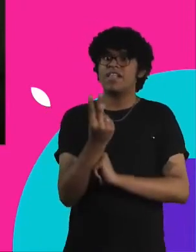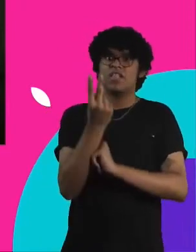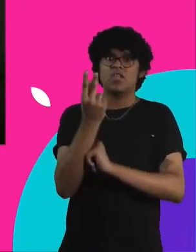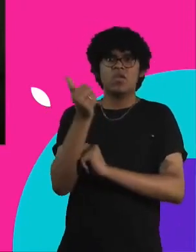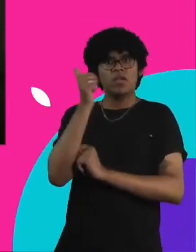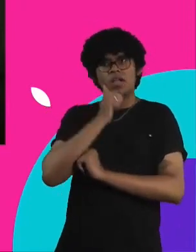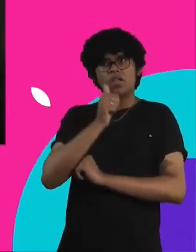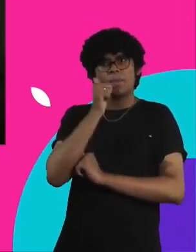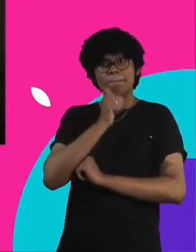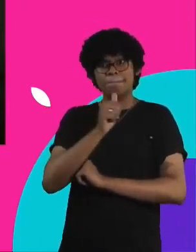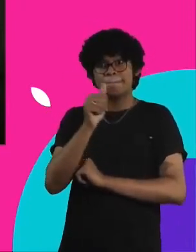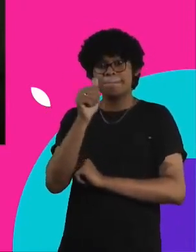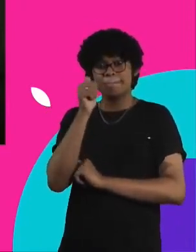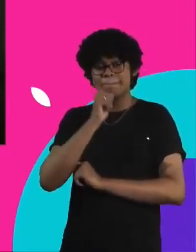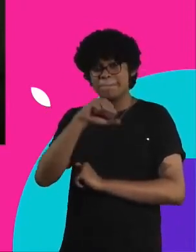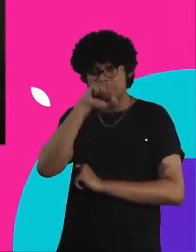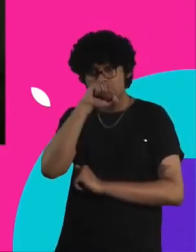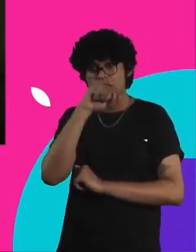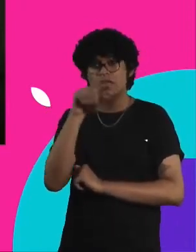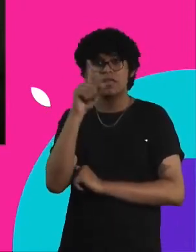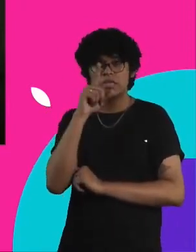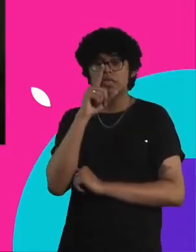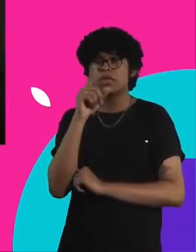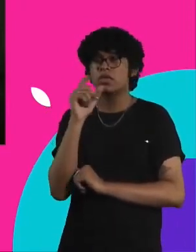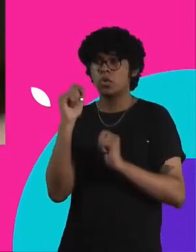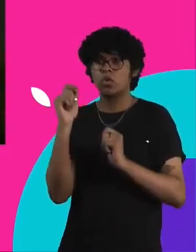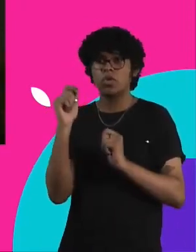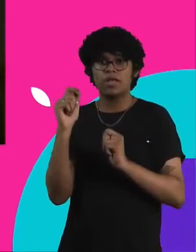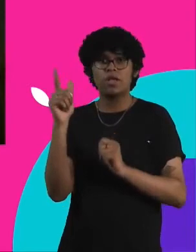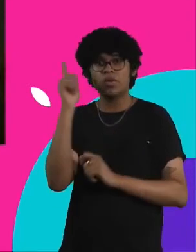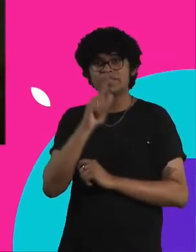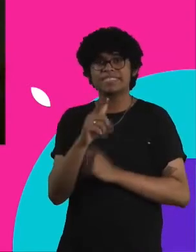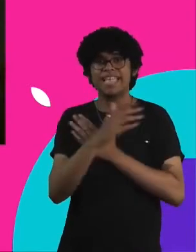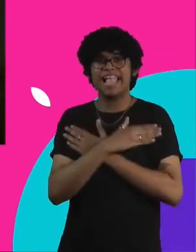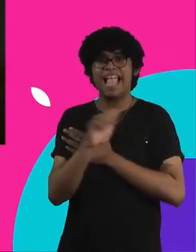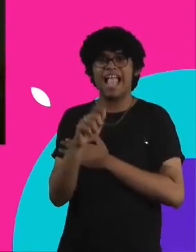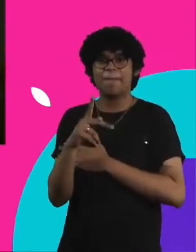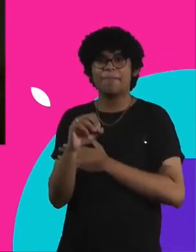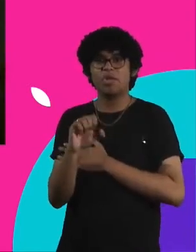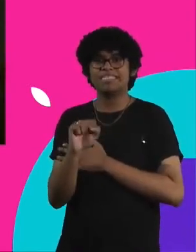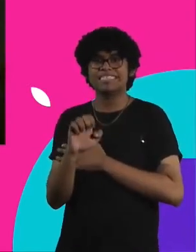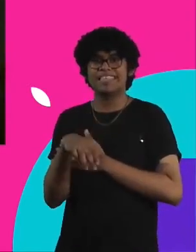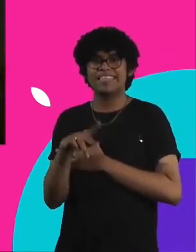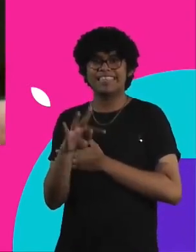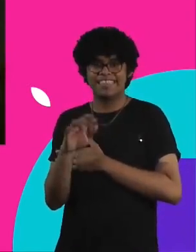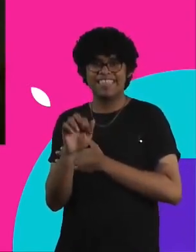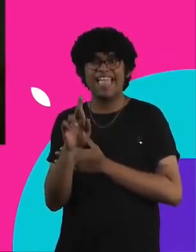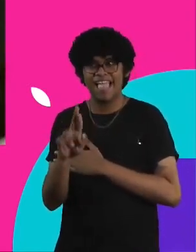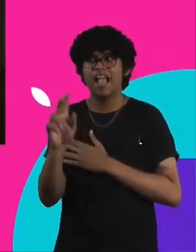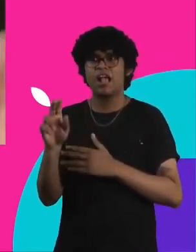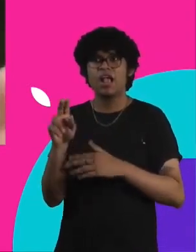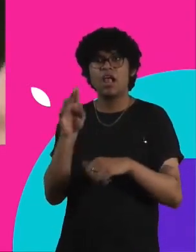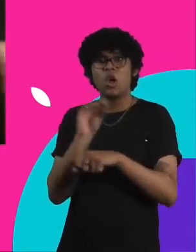das mães, para que essas mães tenham aposentadoria considerando o tempo que elas ficaram cuidando dos filhos. Ou seja, cuidar do